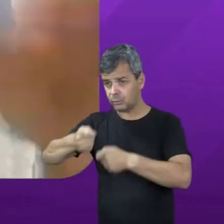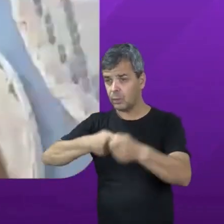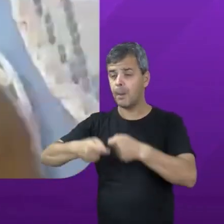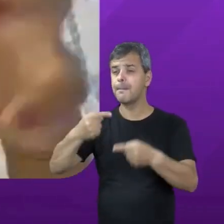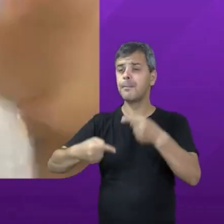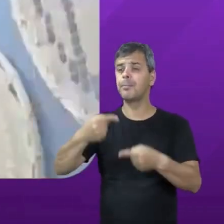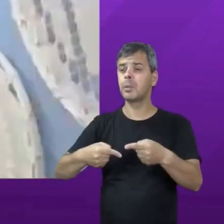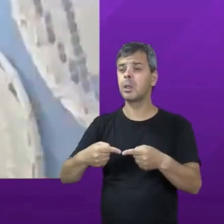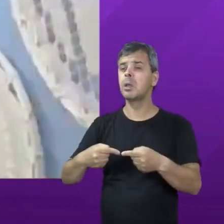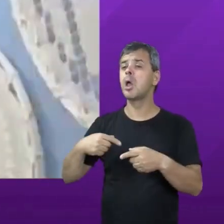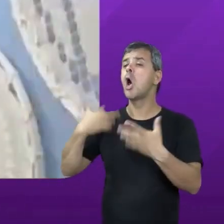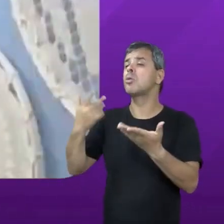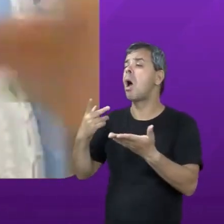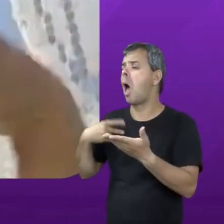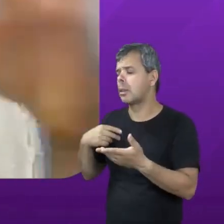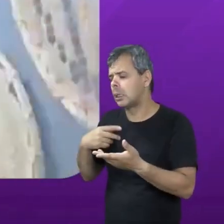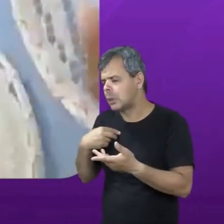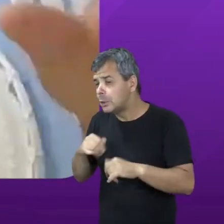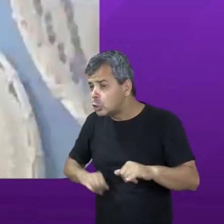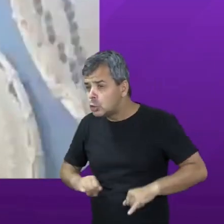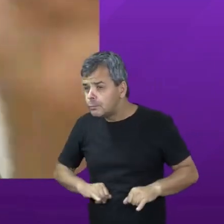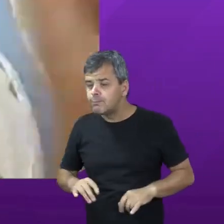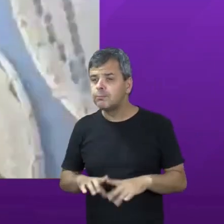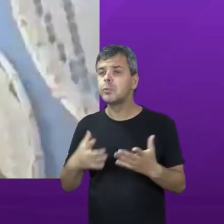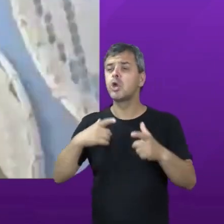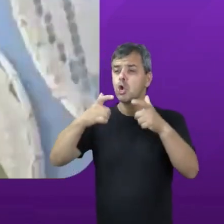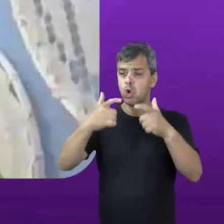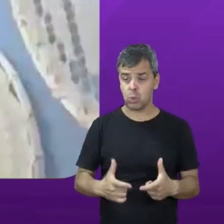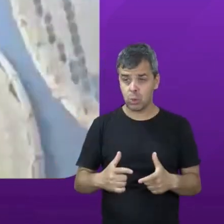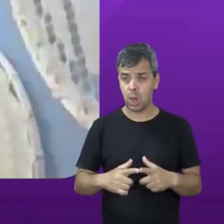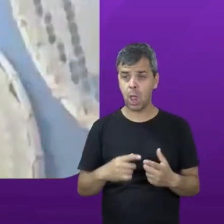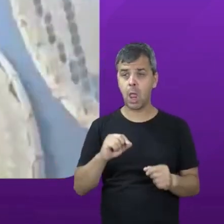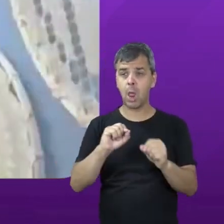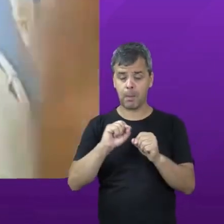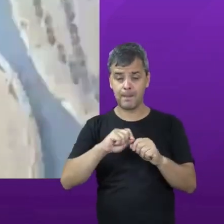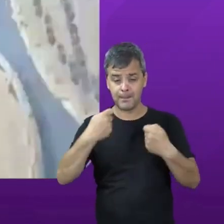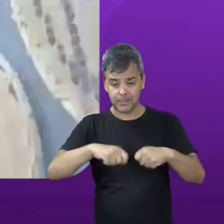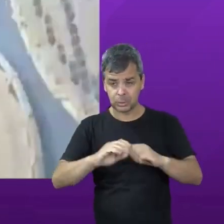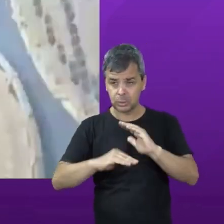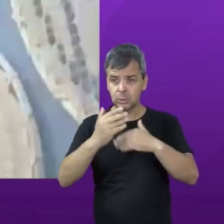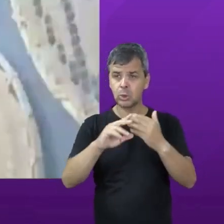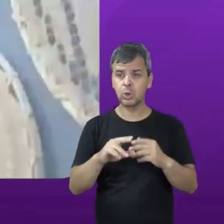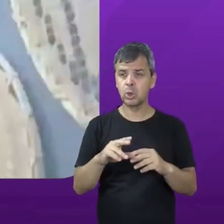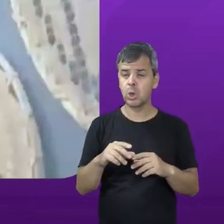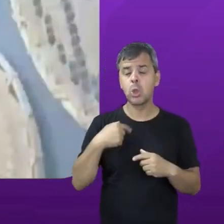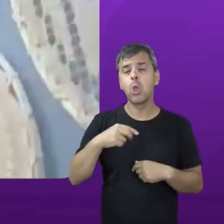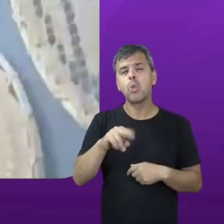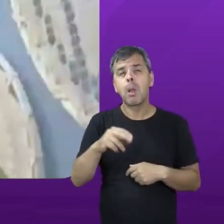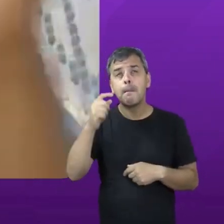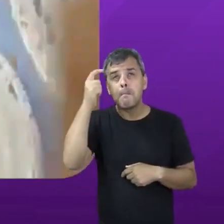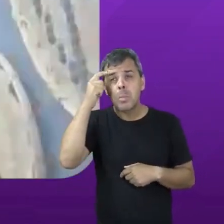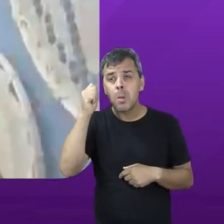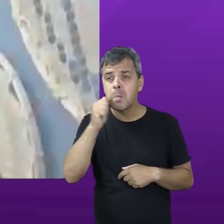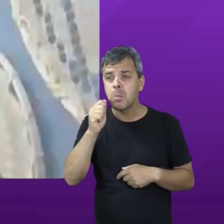políticas públicas, para dizer onde é que está doendo, para dizer também onde está doendo e o que é que tem de potência. Eu nunca gosto de pensar